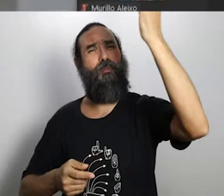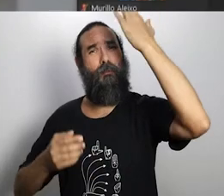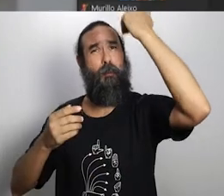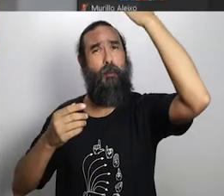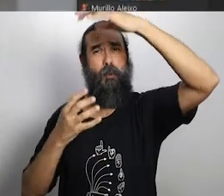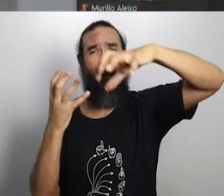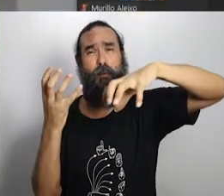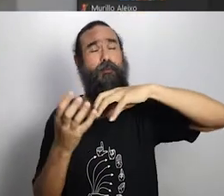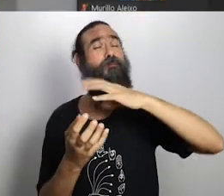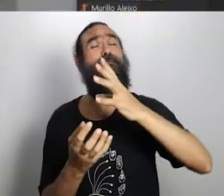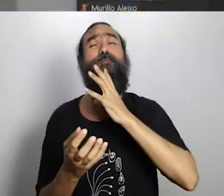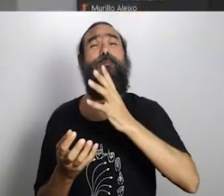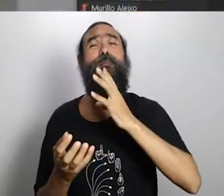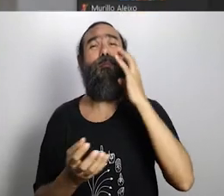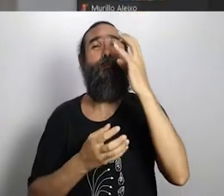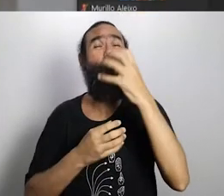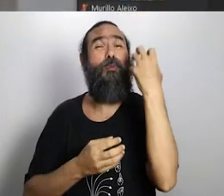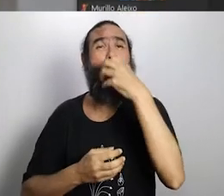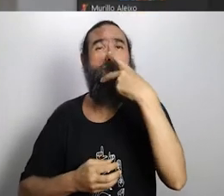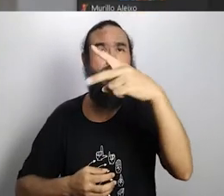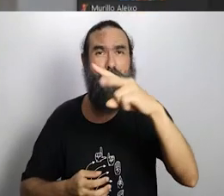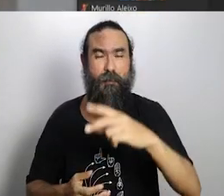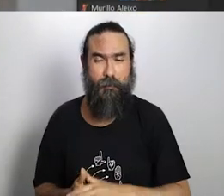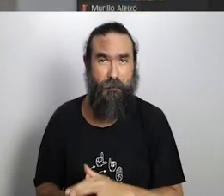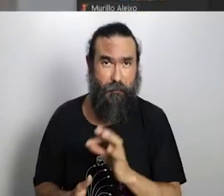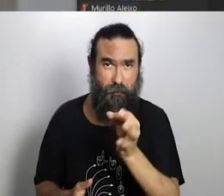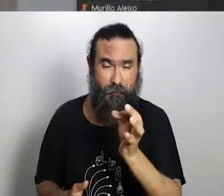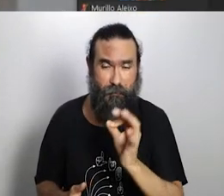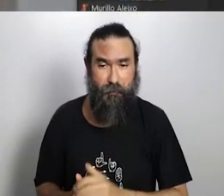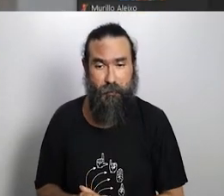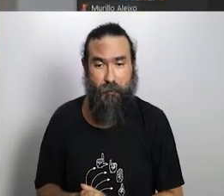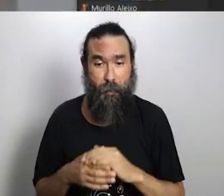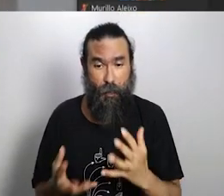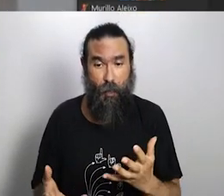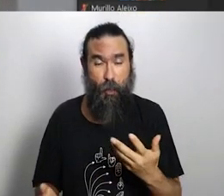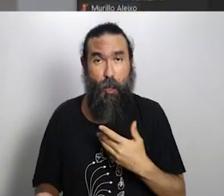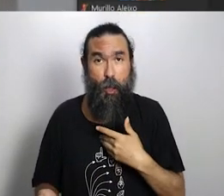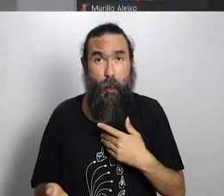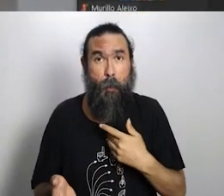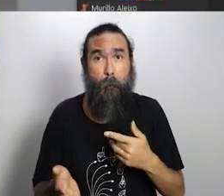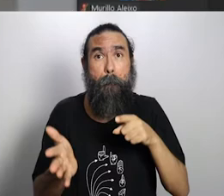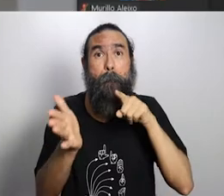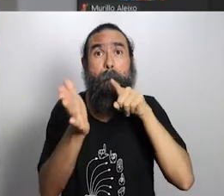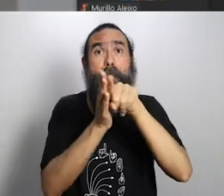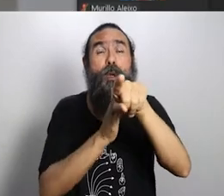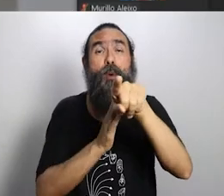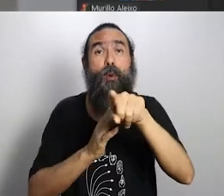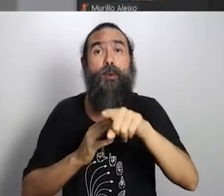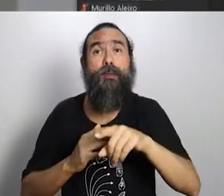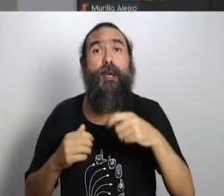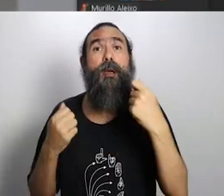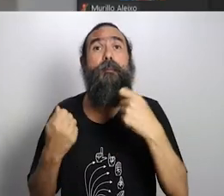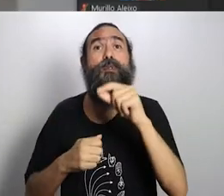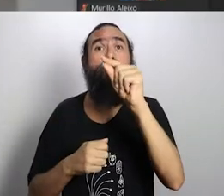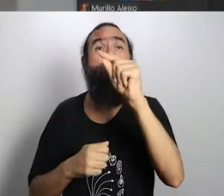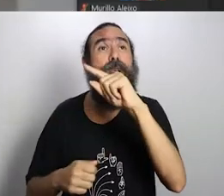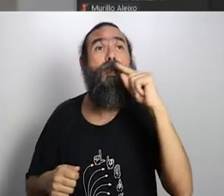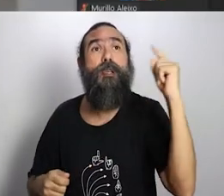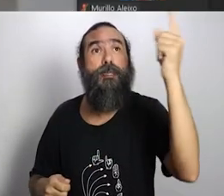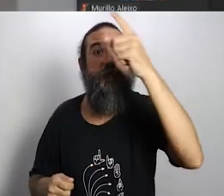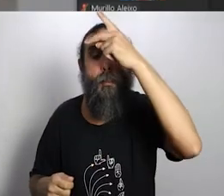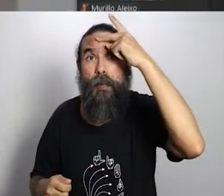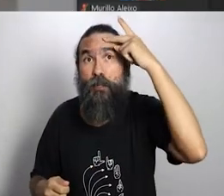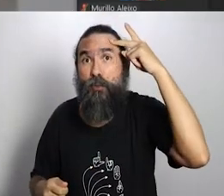de bem querer e ouvidos interessados. Perguntaram para a Lia o que ela esperava.